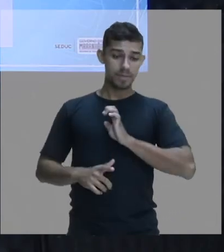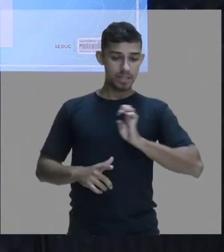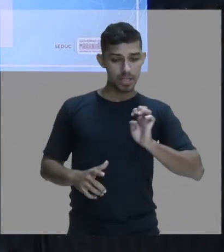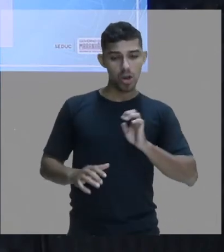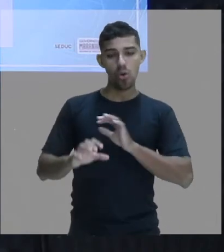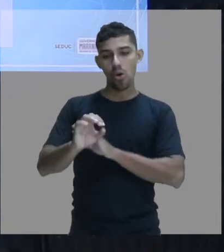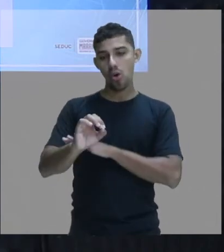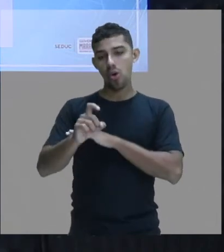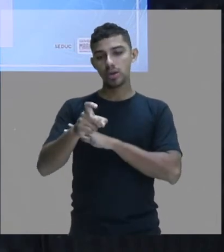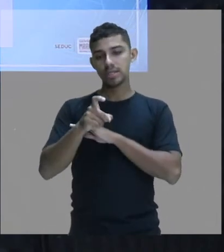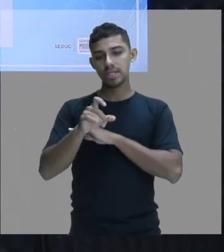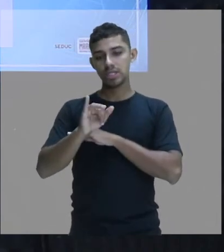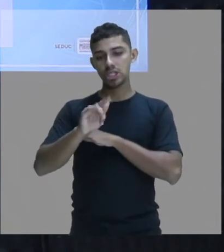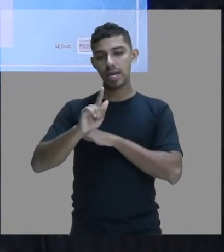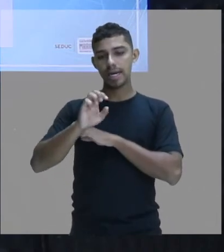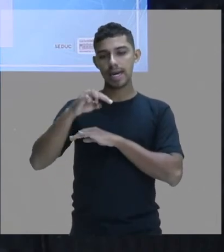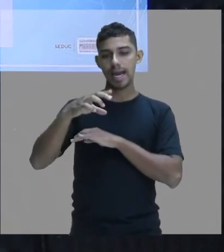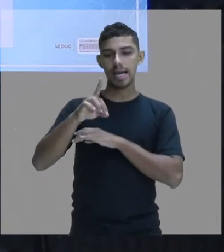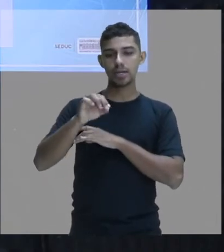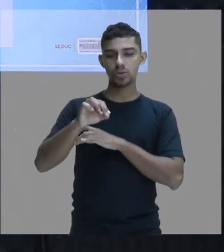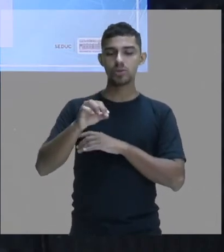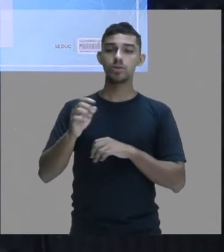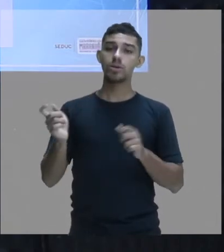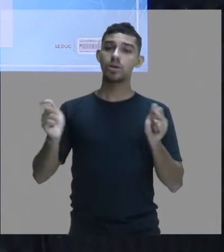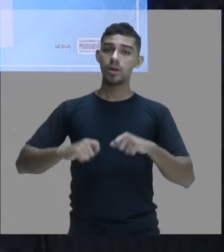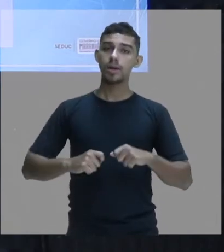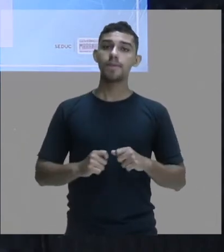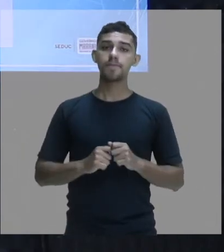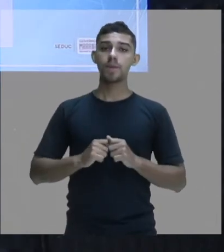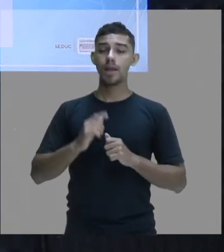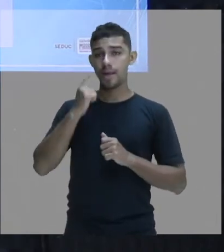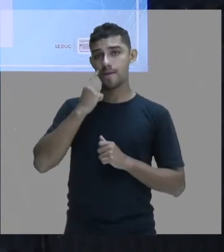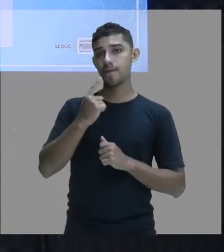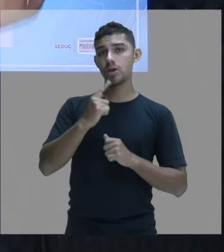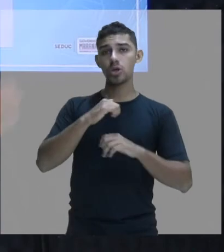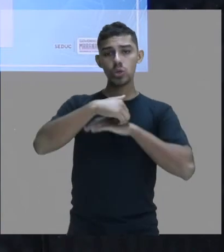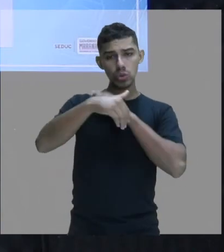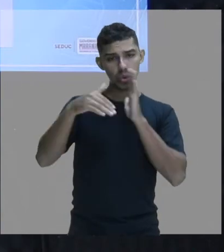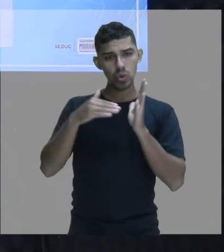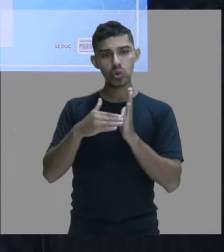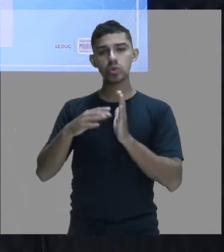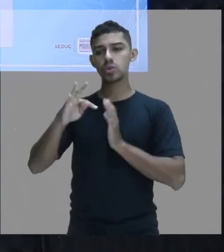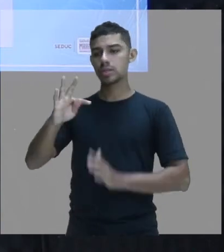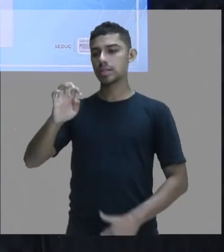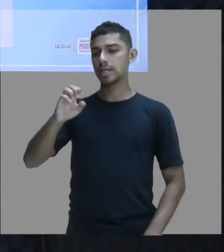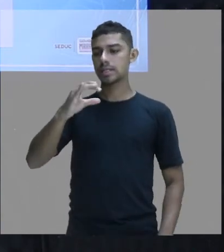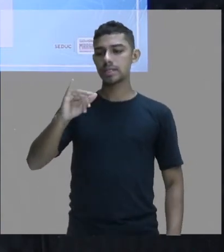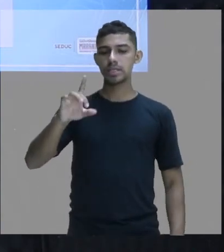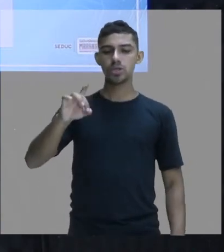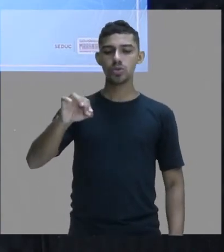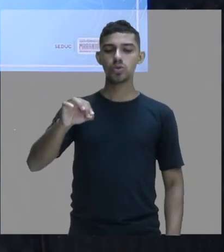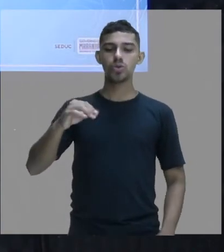quê? Oxigenado. O lado esquerdo do coração é que esse sangue vai ser jogado para todos os tecidos do